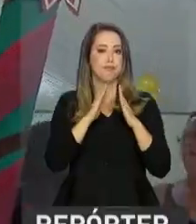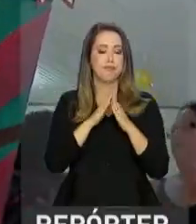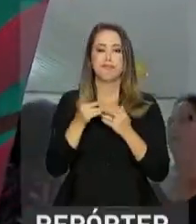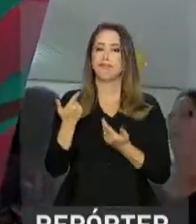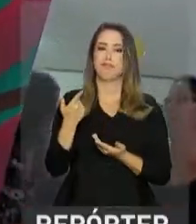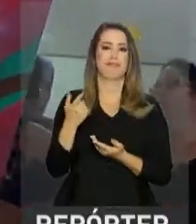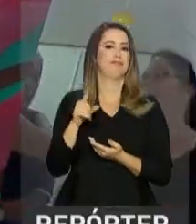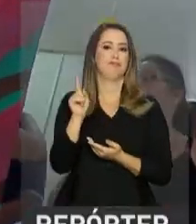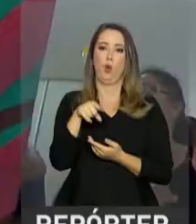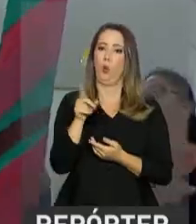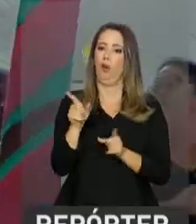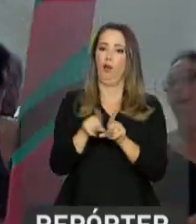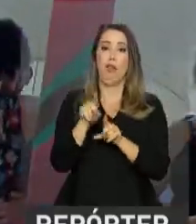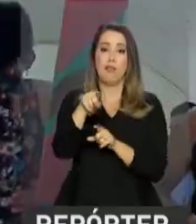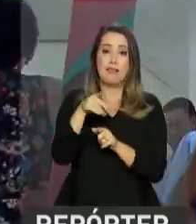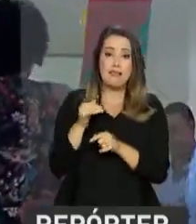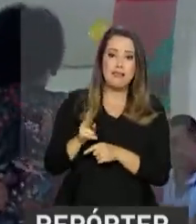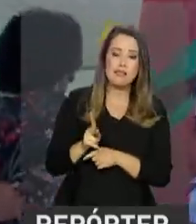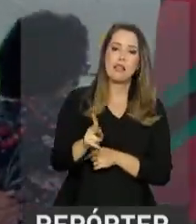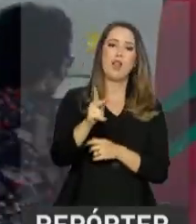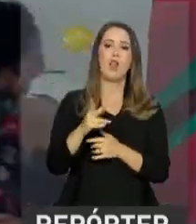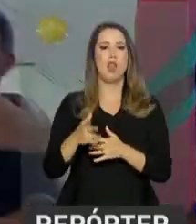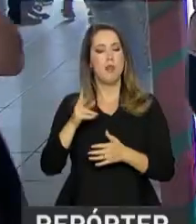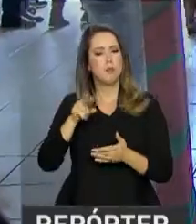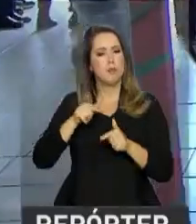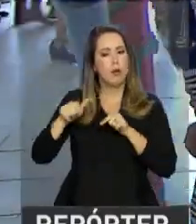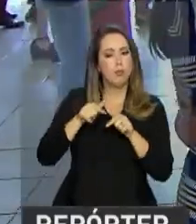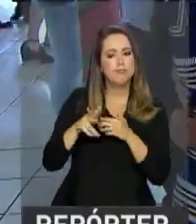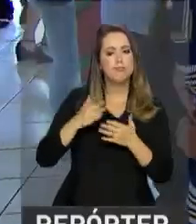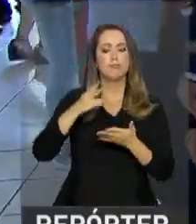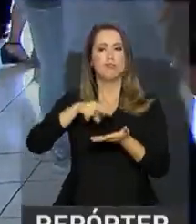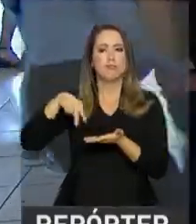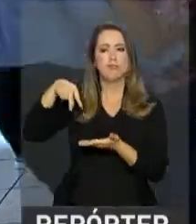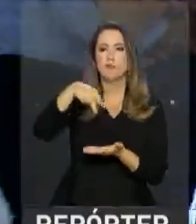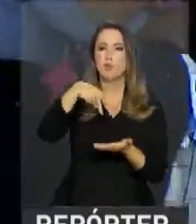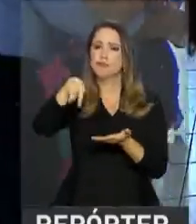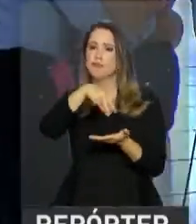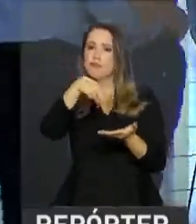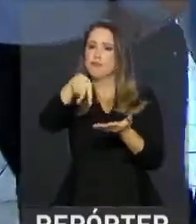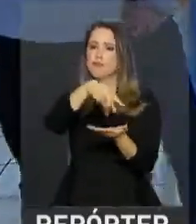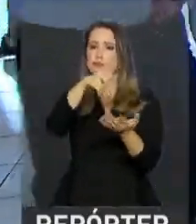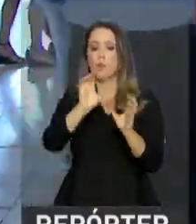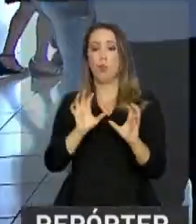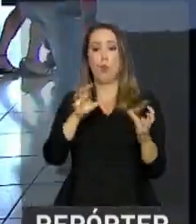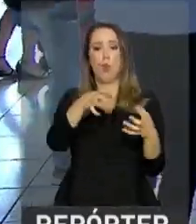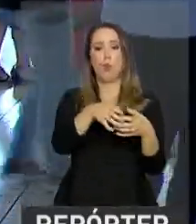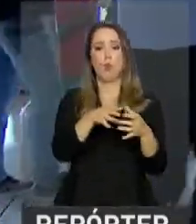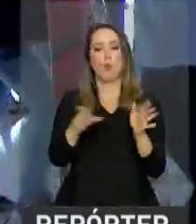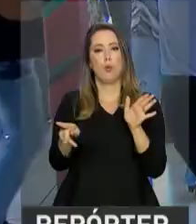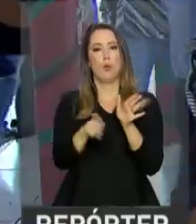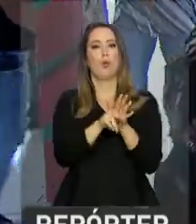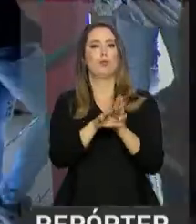está cada vez mais ativa, participando de grupos e associações de idosos.